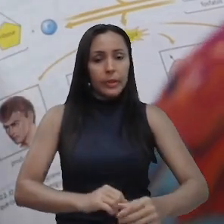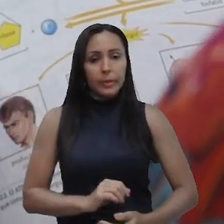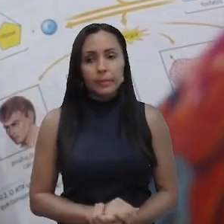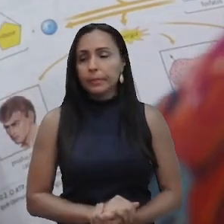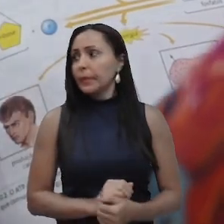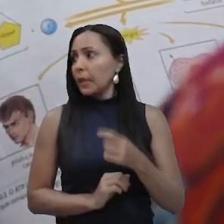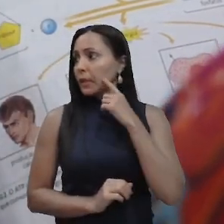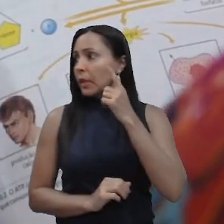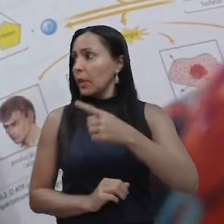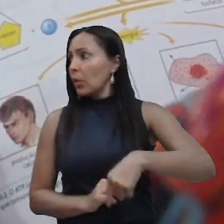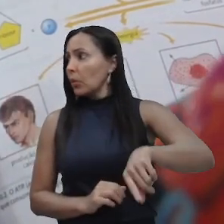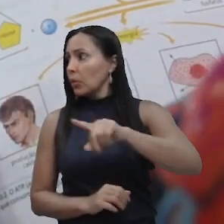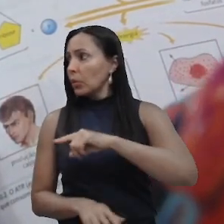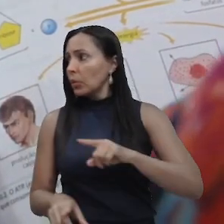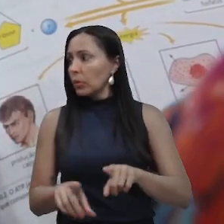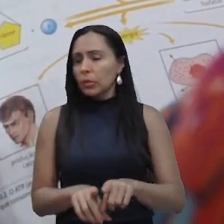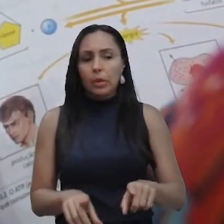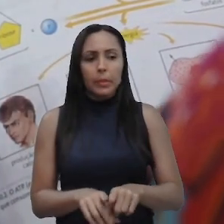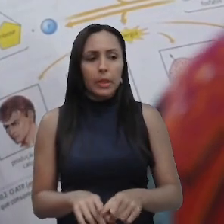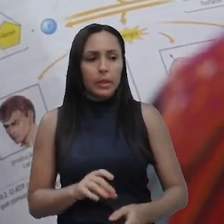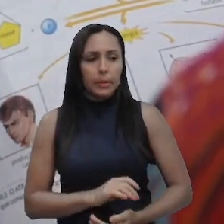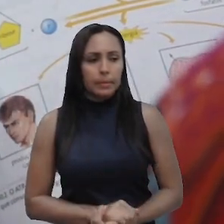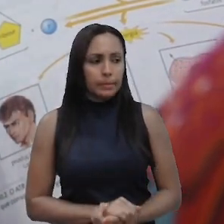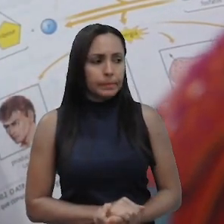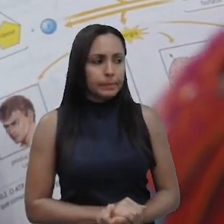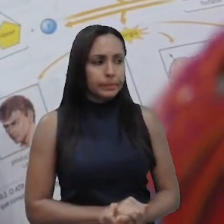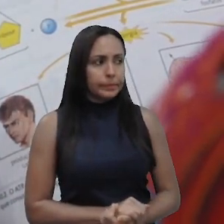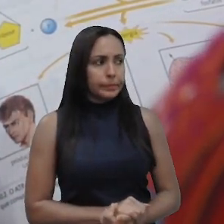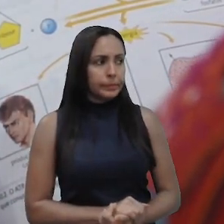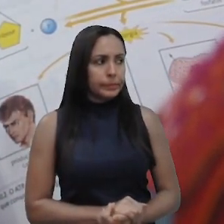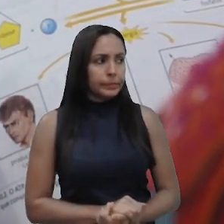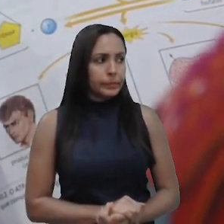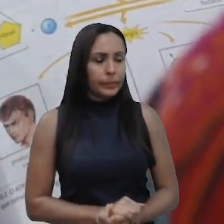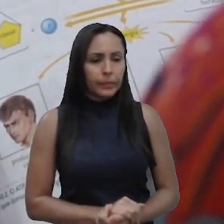gente usou uma coluna só, né, que no caso seria o